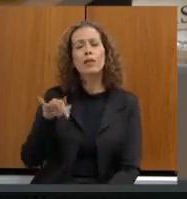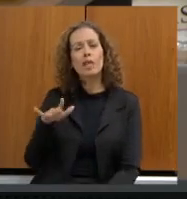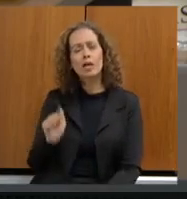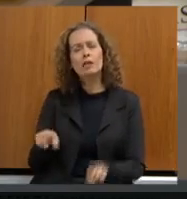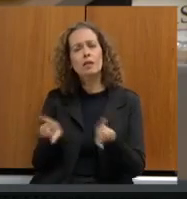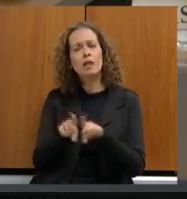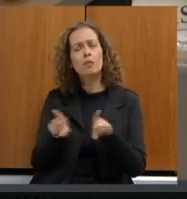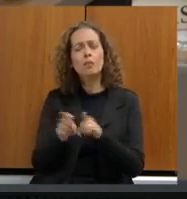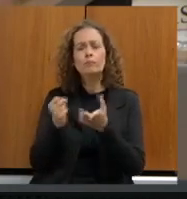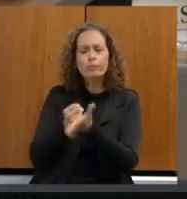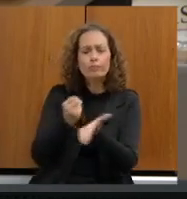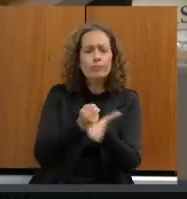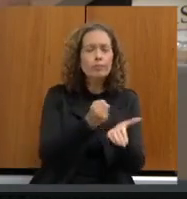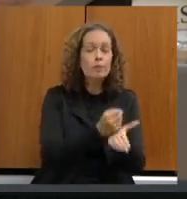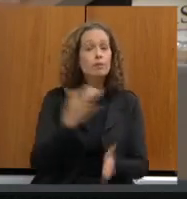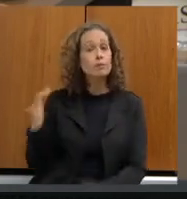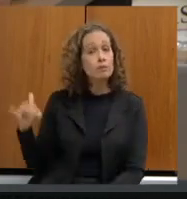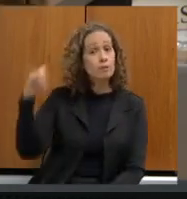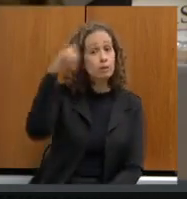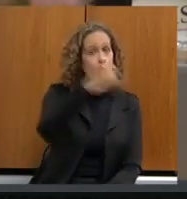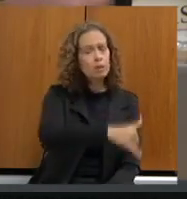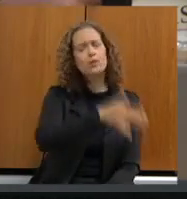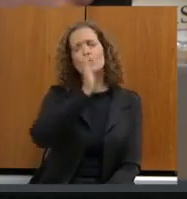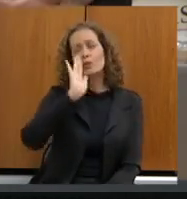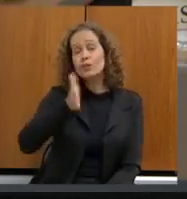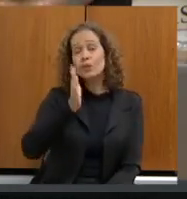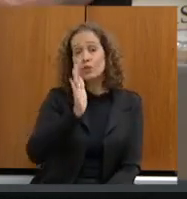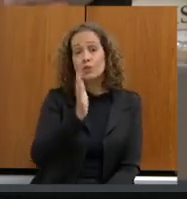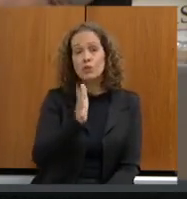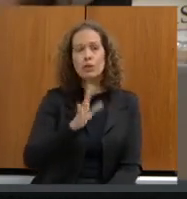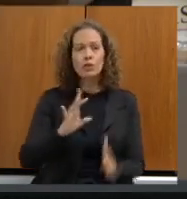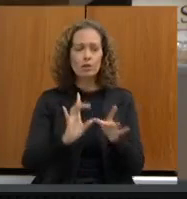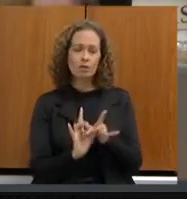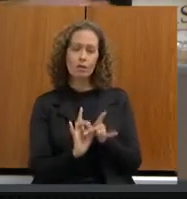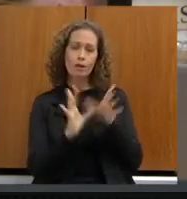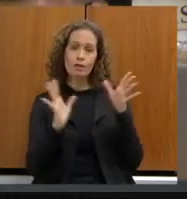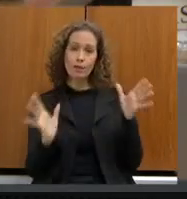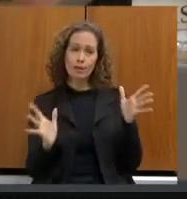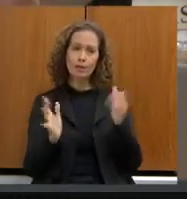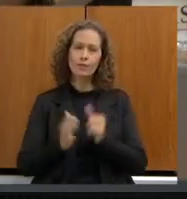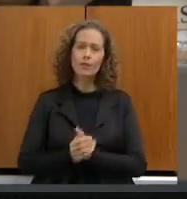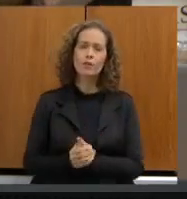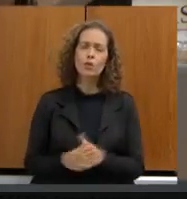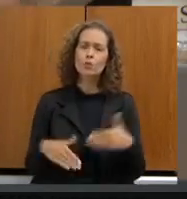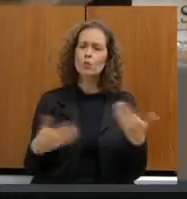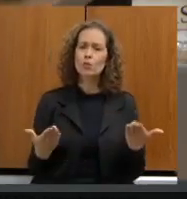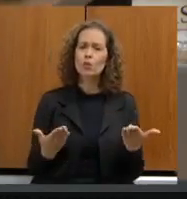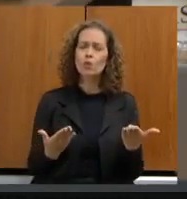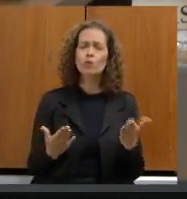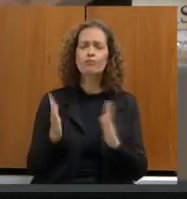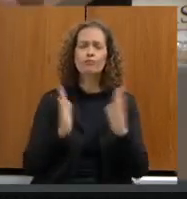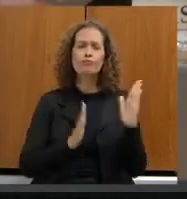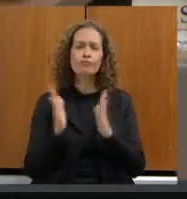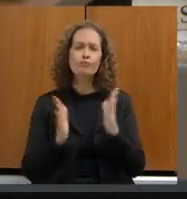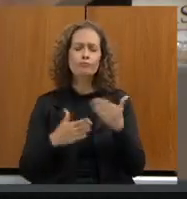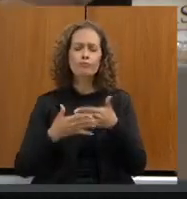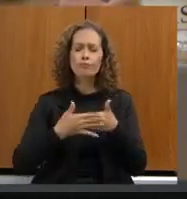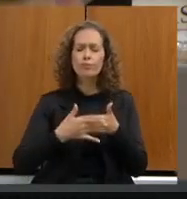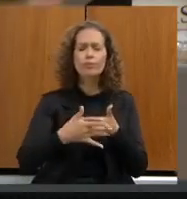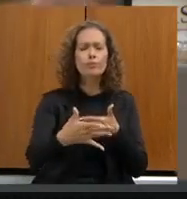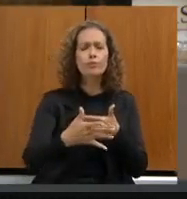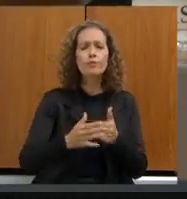né nas primeiras folhas aeronaves nós que já estava à disposição e que foram para lá os demais Dias gente é para falar a verdade pois